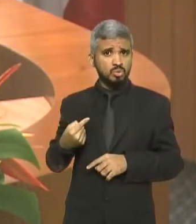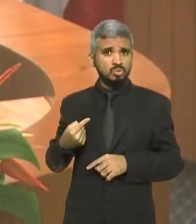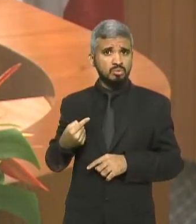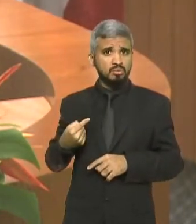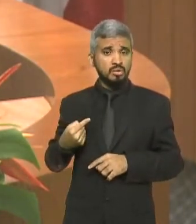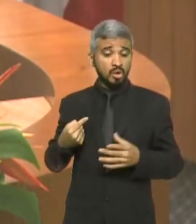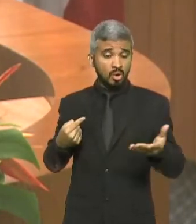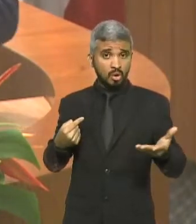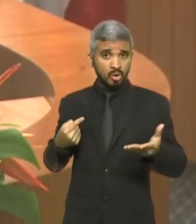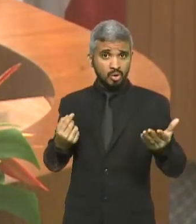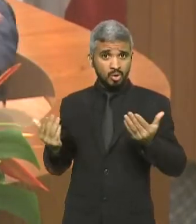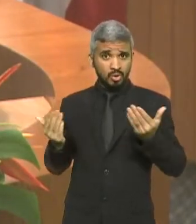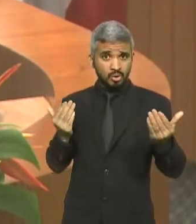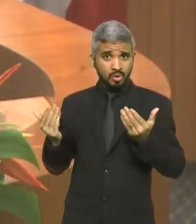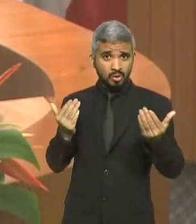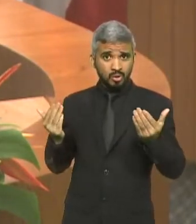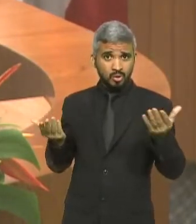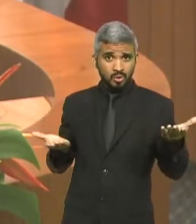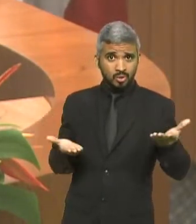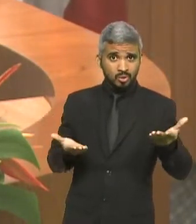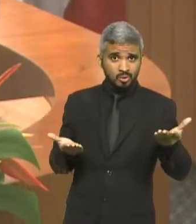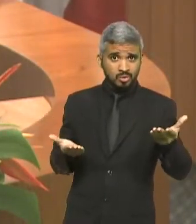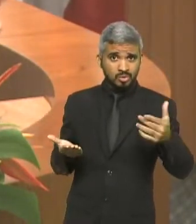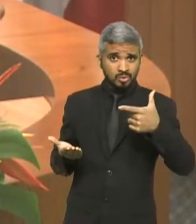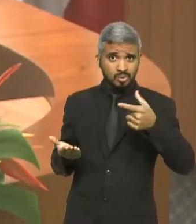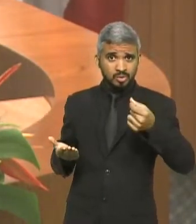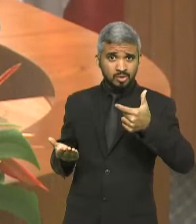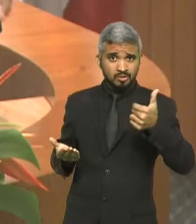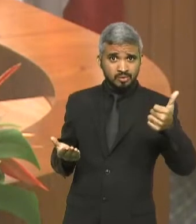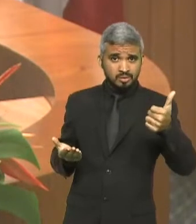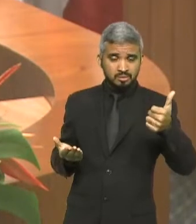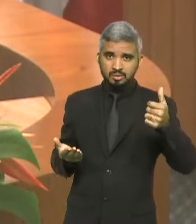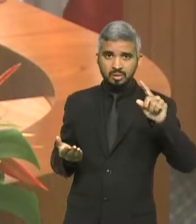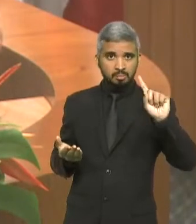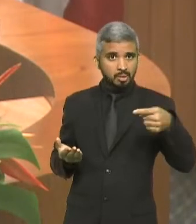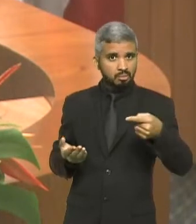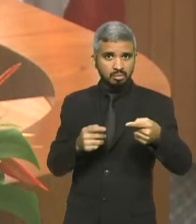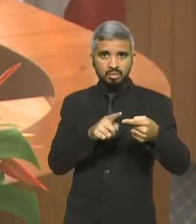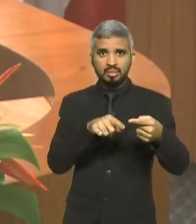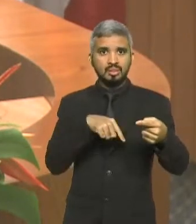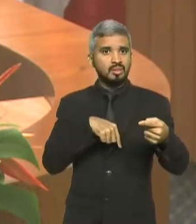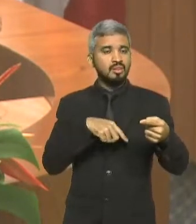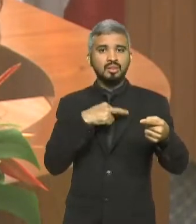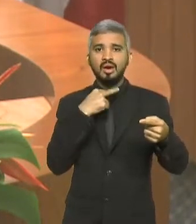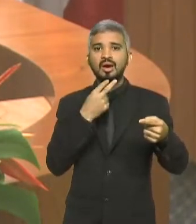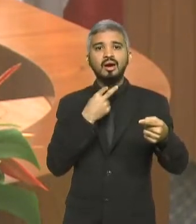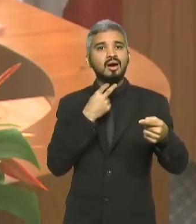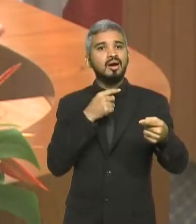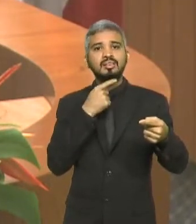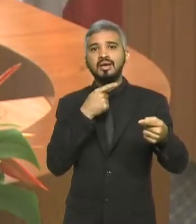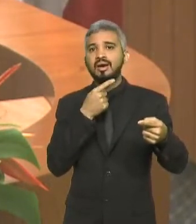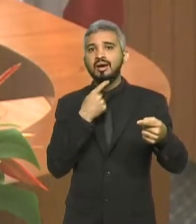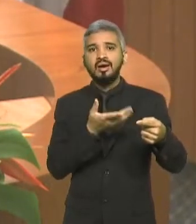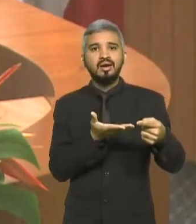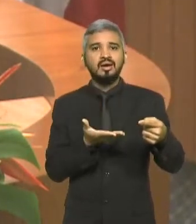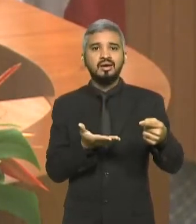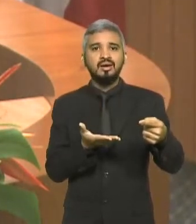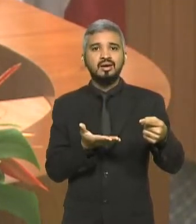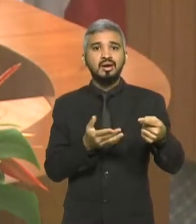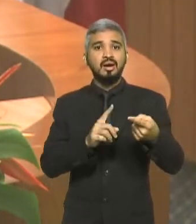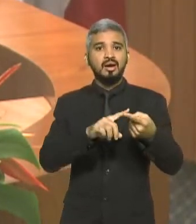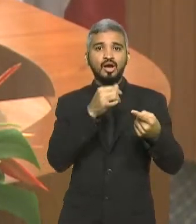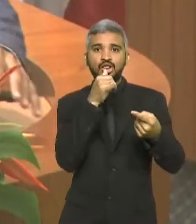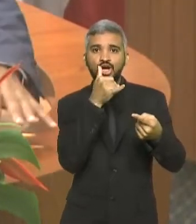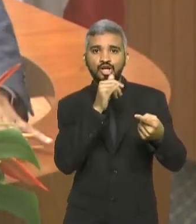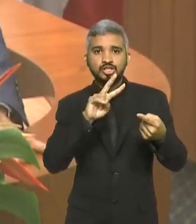ganha, não dá para pagar nada. Teve um aumento do combustível, um aumento da cesta básica, um aumento da energia elétrica,